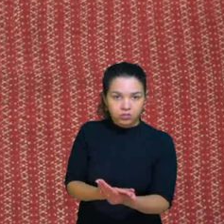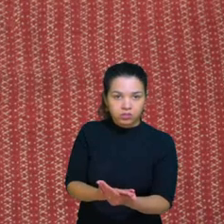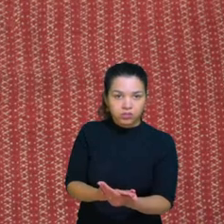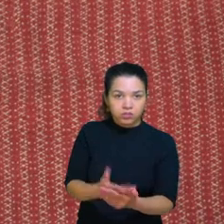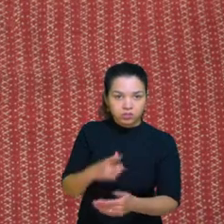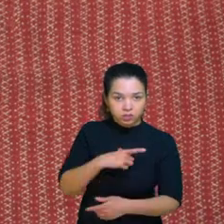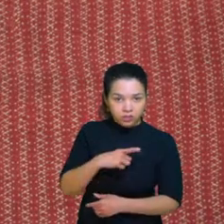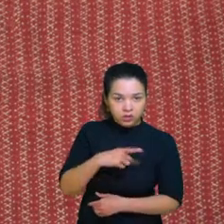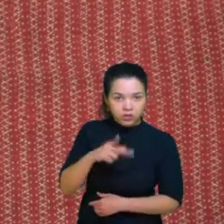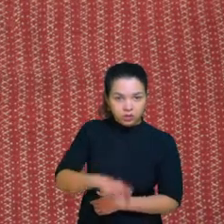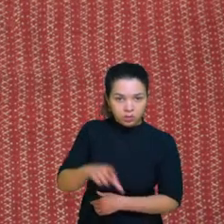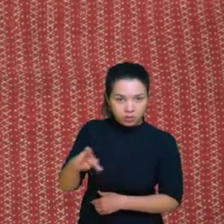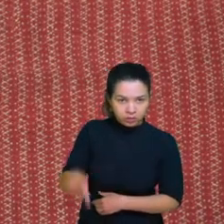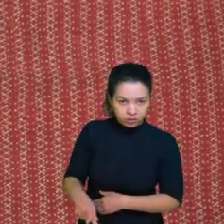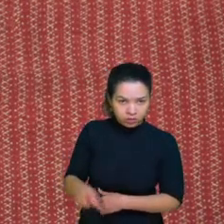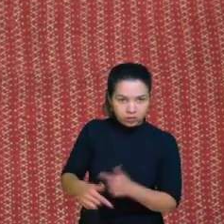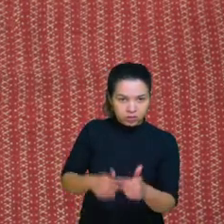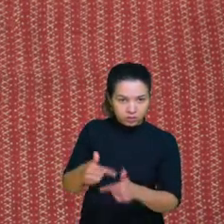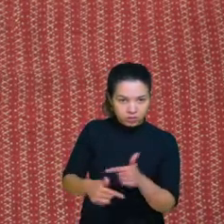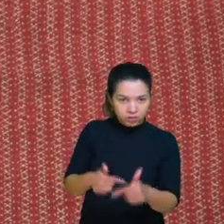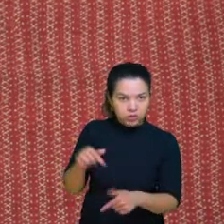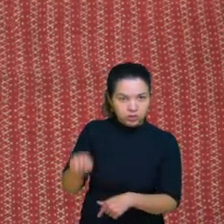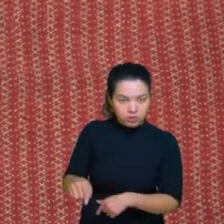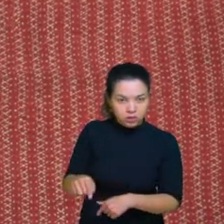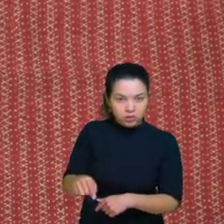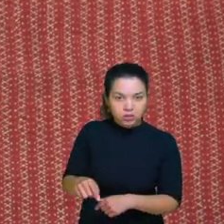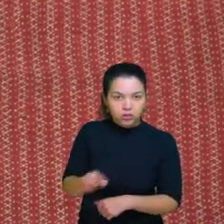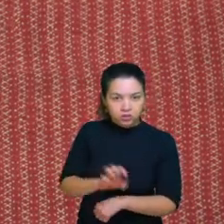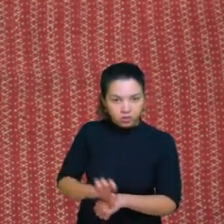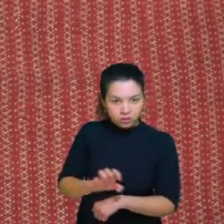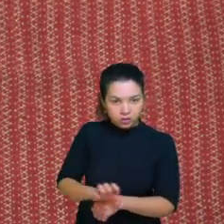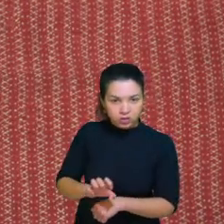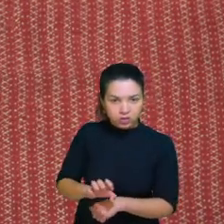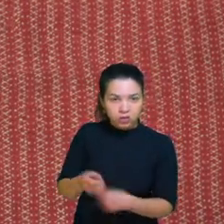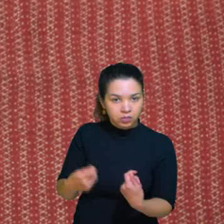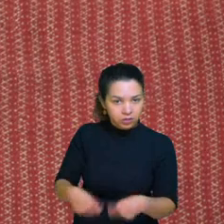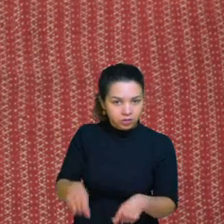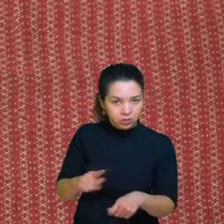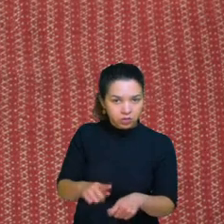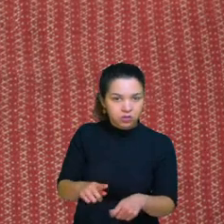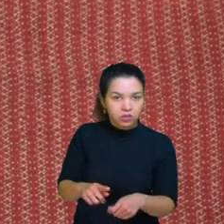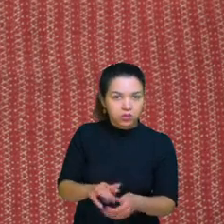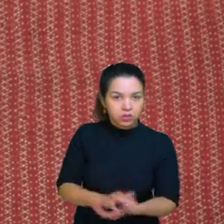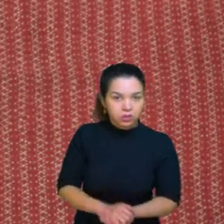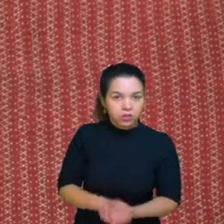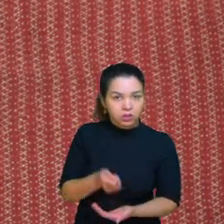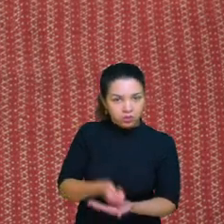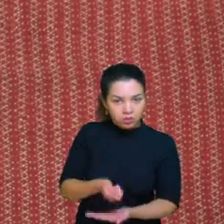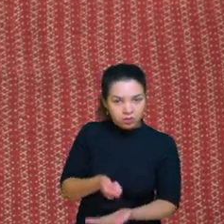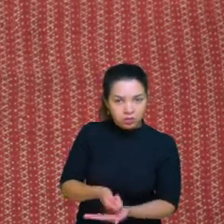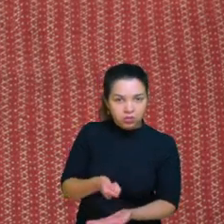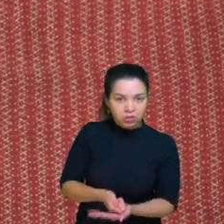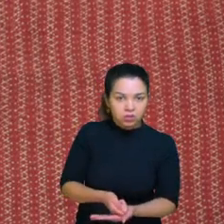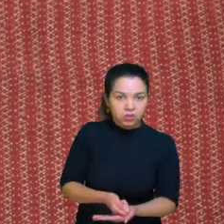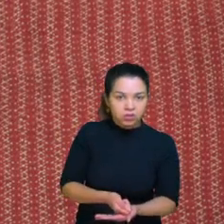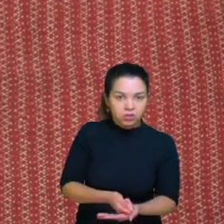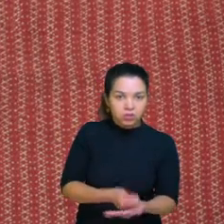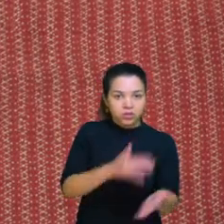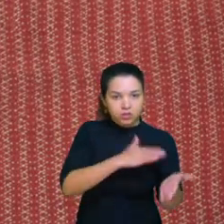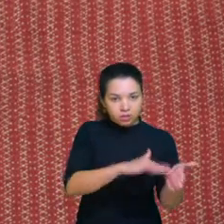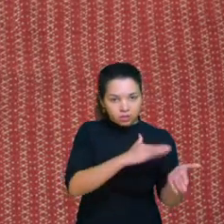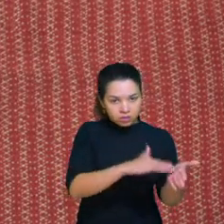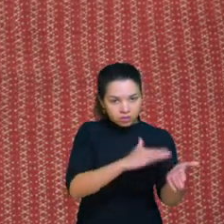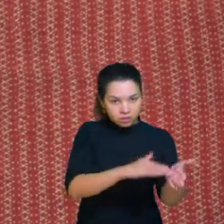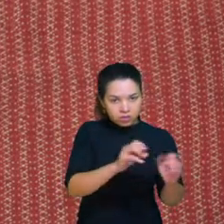Professor trabalhando lá de ter aquele estagiário lá né e que não precise necessariamente Obrigatoriamente passar por uma secretaria de